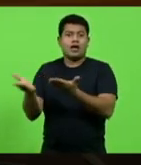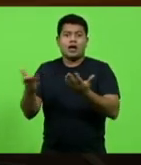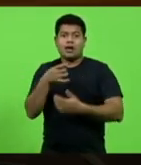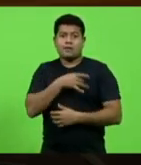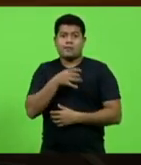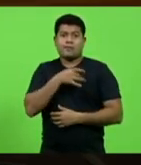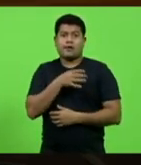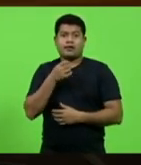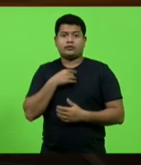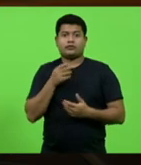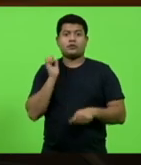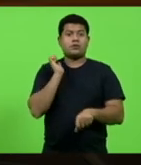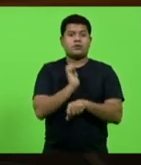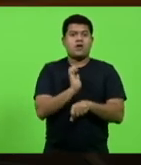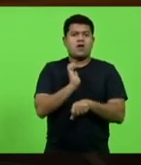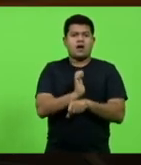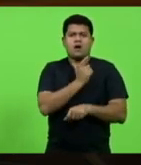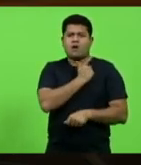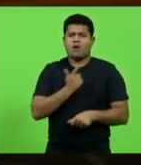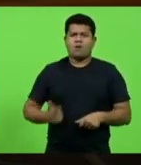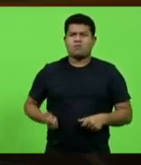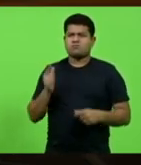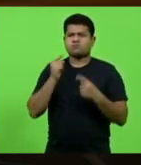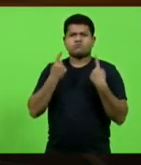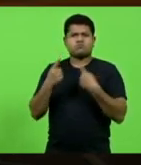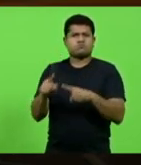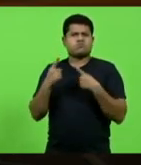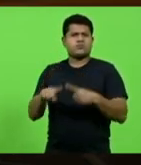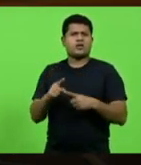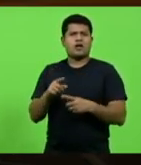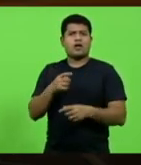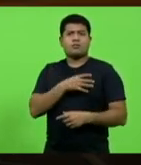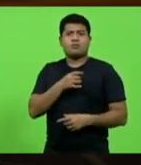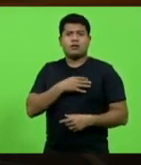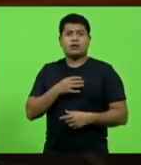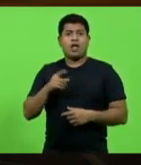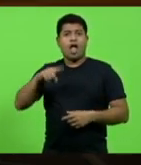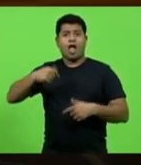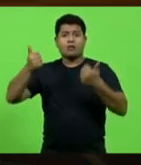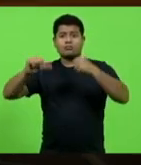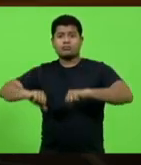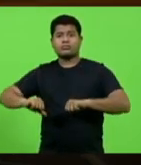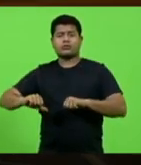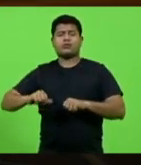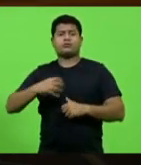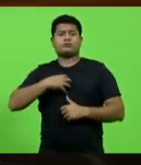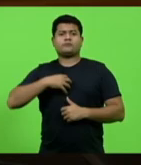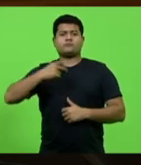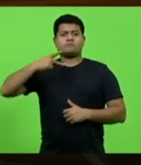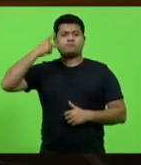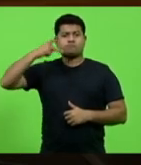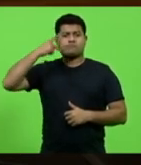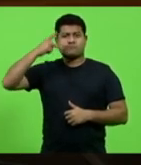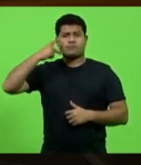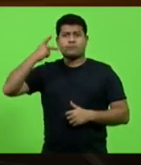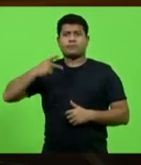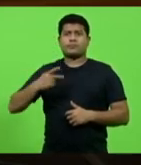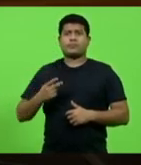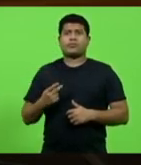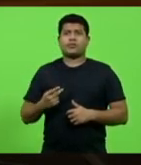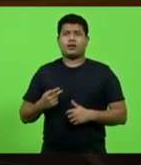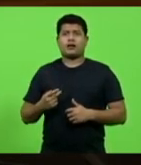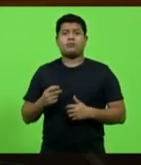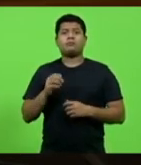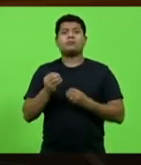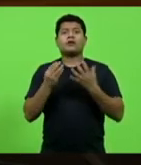Estado impor o medo a uma família, que é o pior dos sentimentos políticos existentes, e o pior dos sentimentos para justificar a